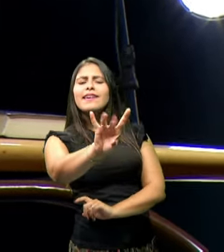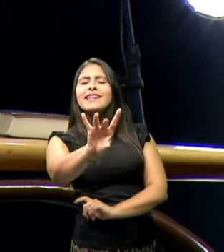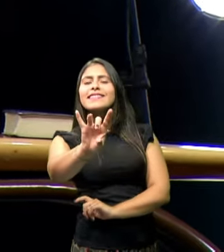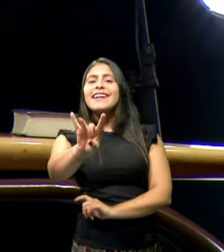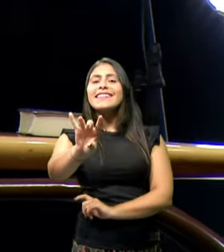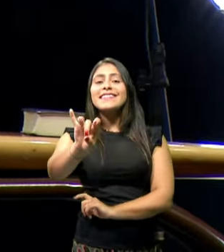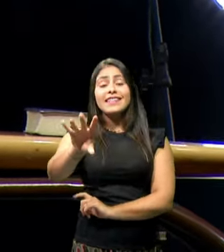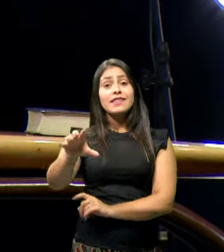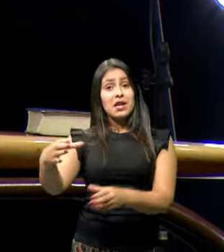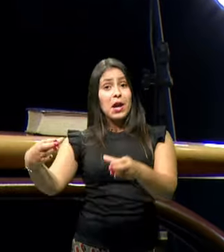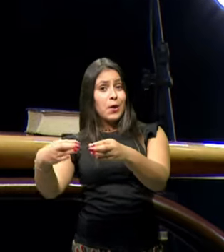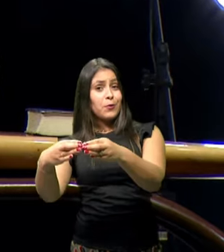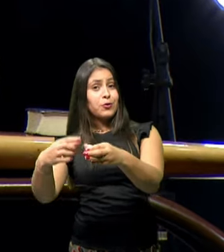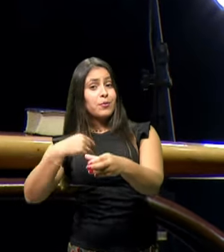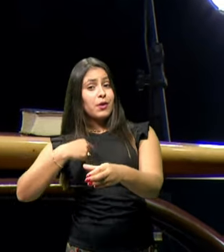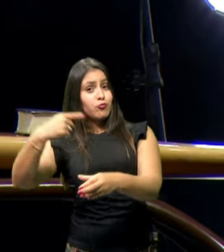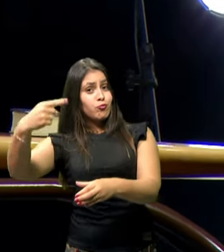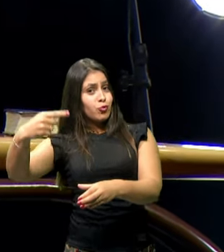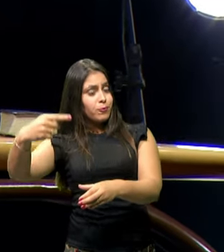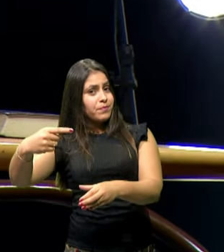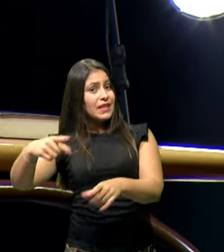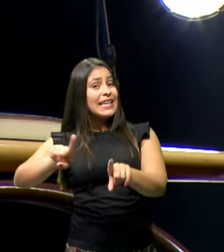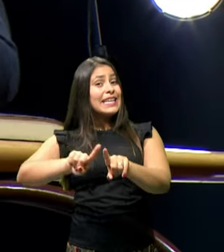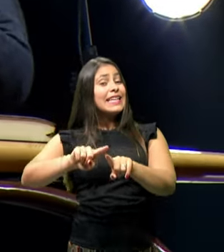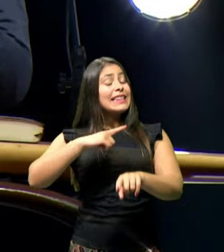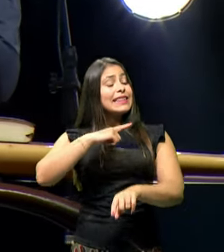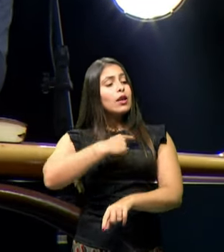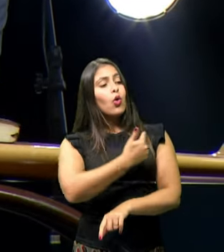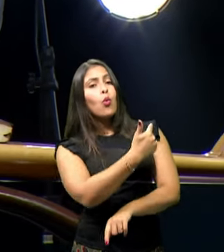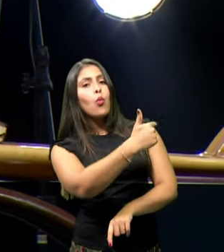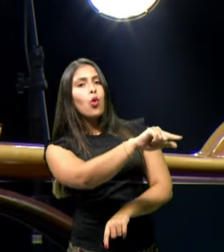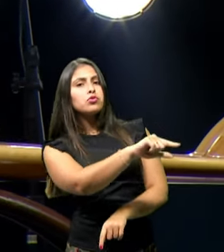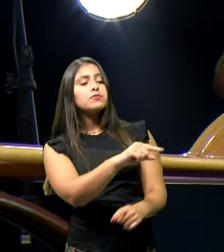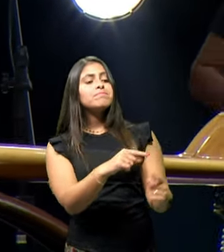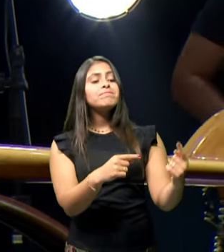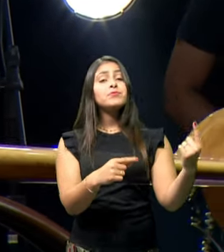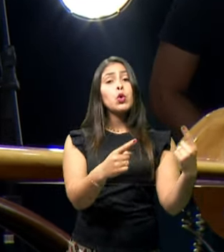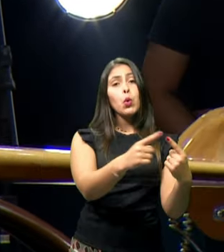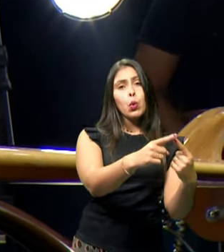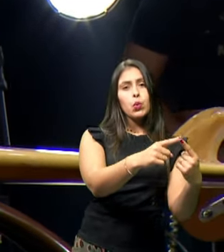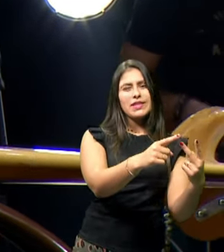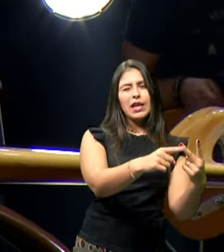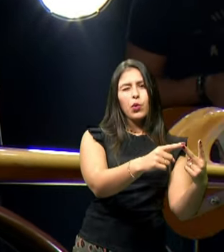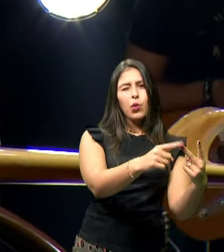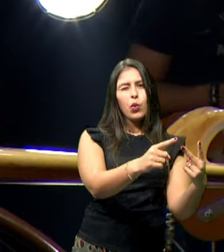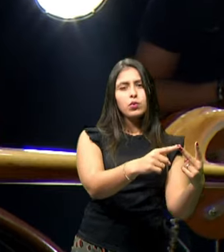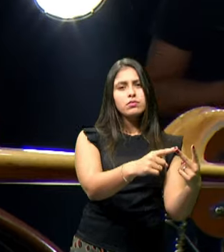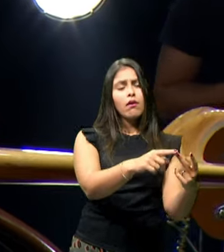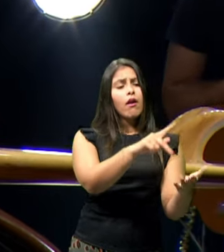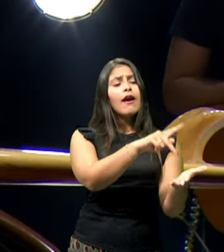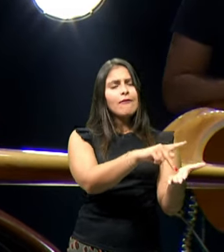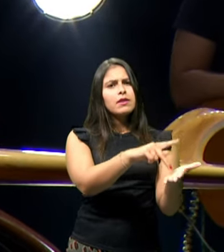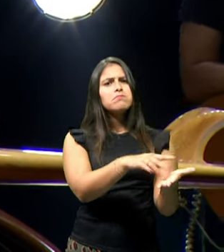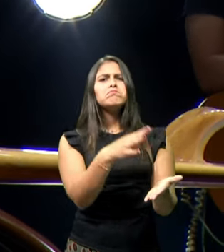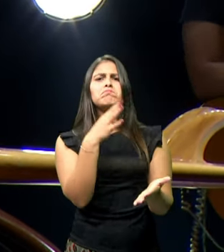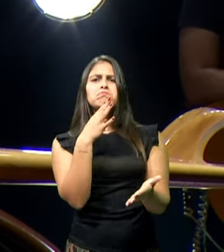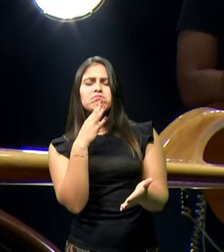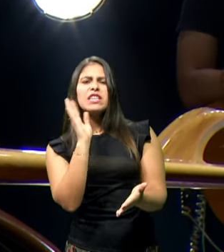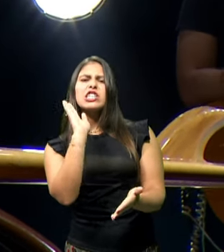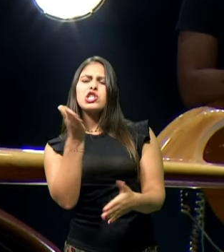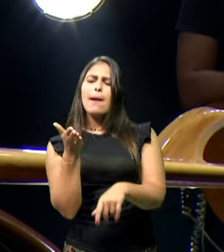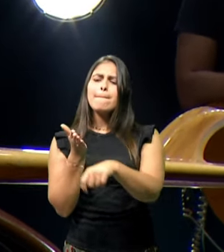Esse é um grupo que está aqui. Agora tem um outro grupo aqui. Gente que conhece a verdade. Já foi até membro de